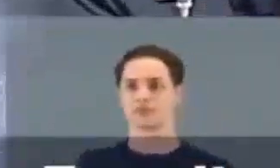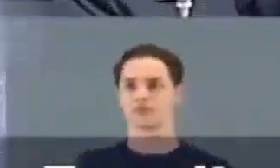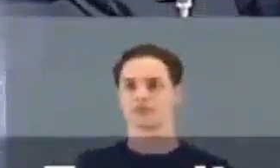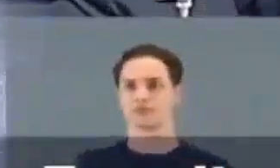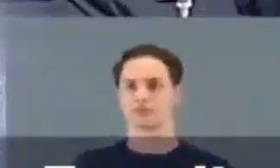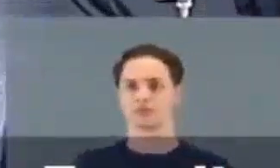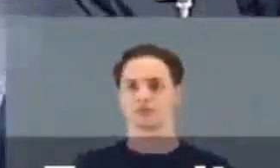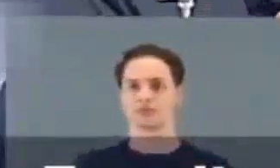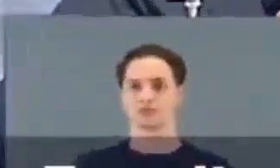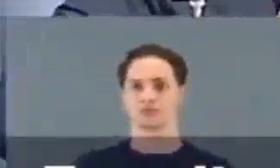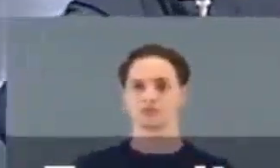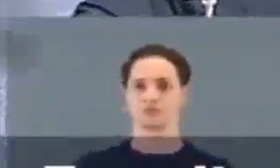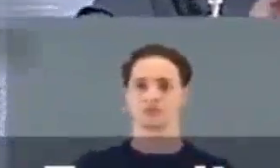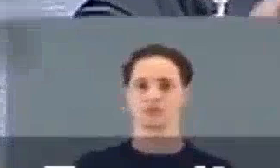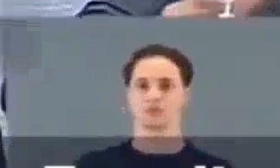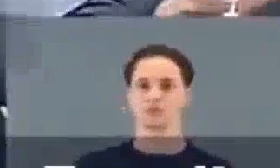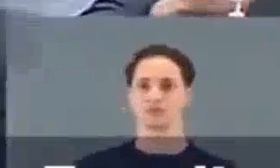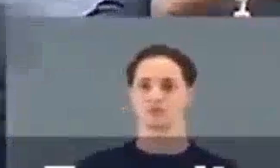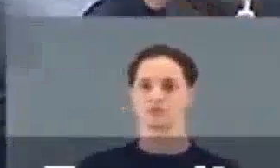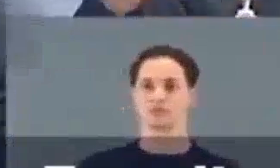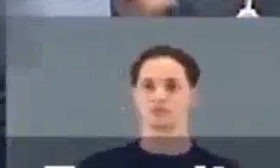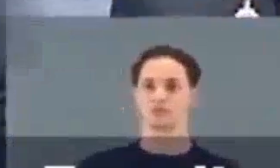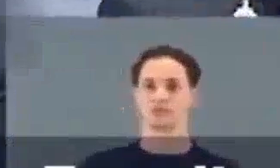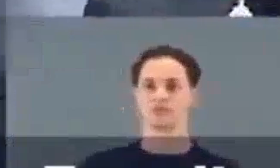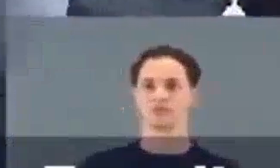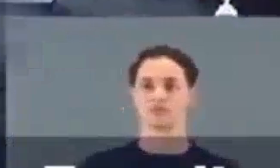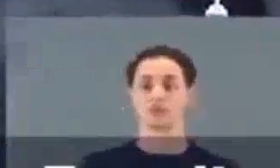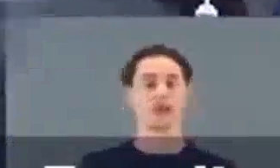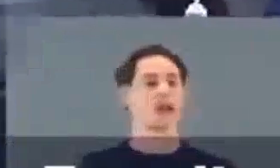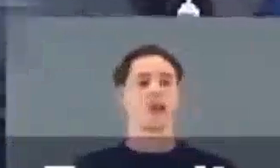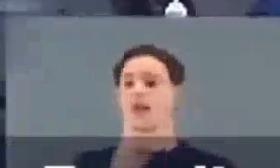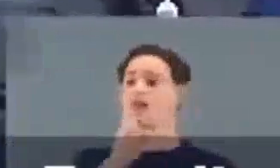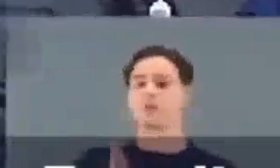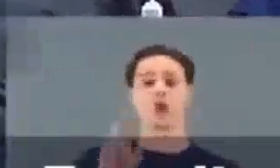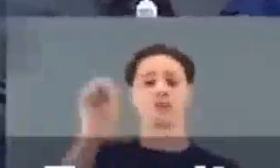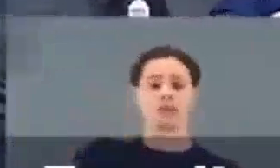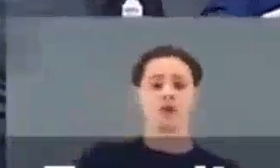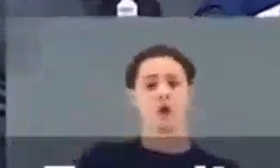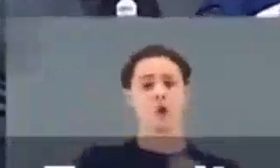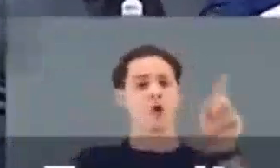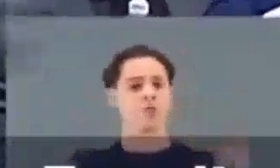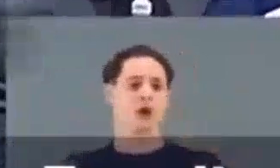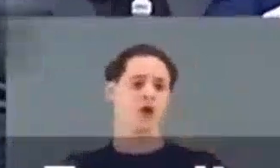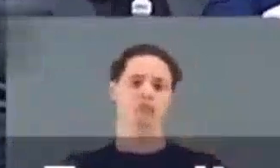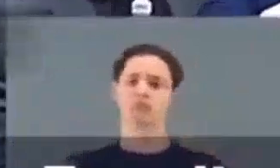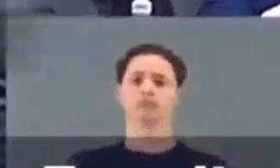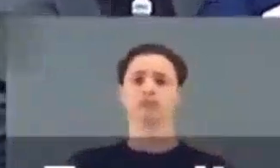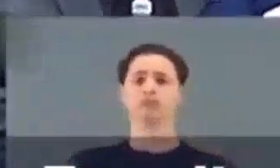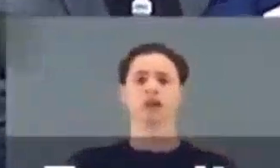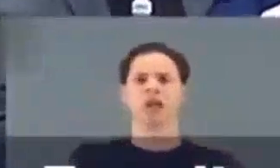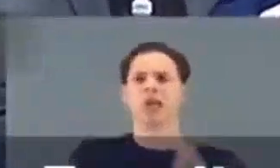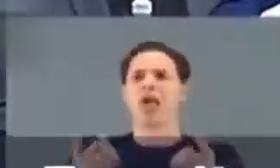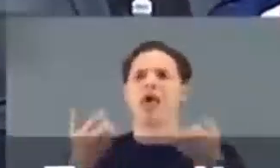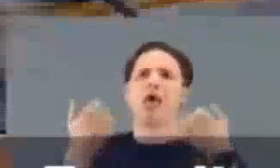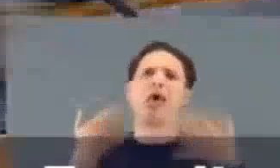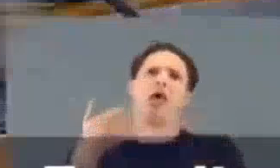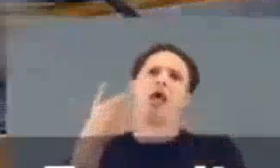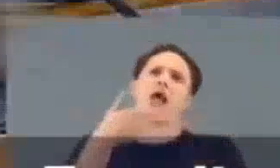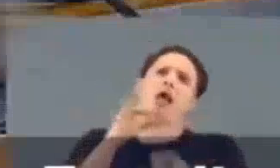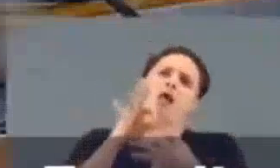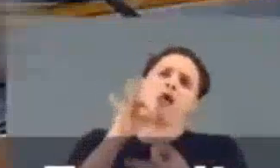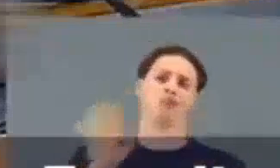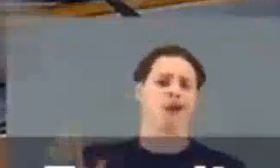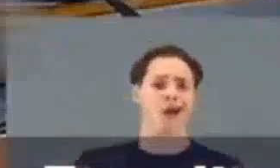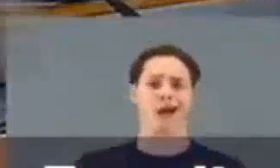Ele já respondeu. A resposta objetiva é sim ou é não. Não é para fazer discurso.